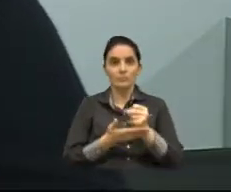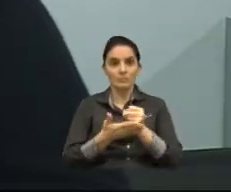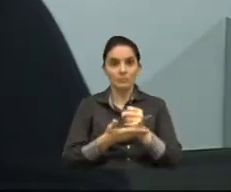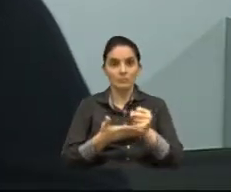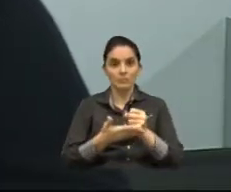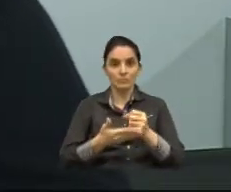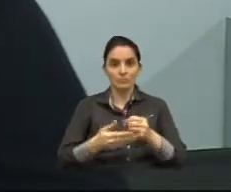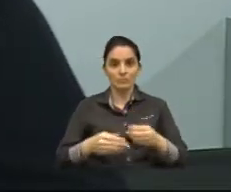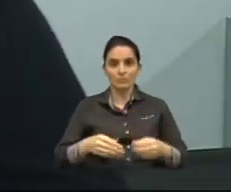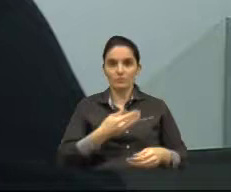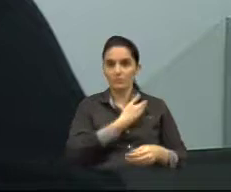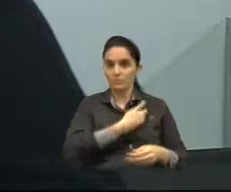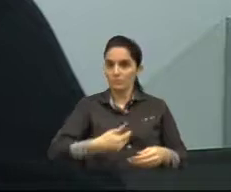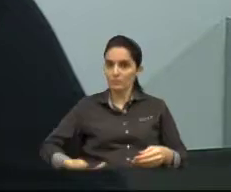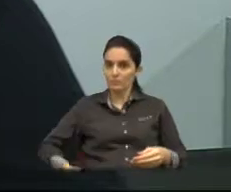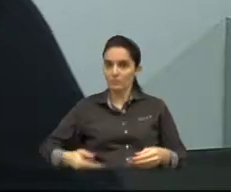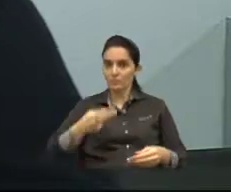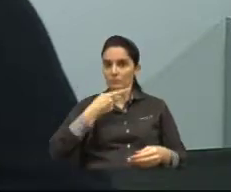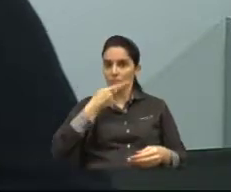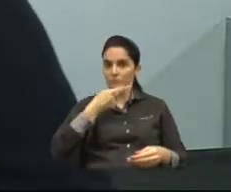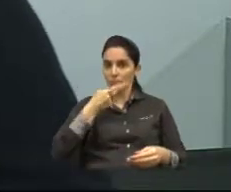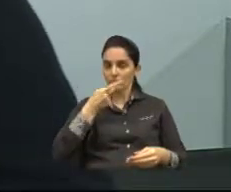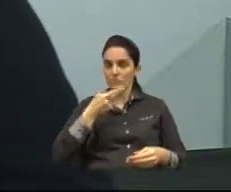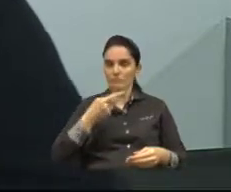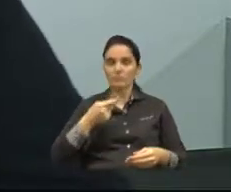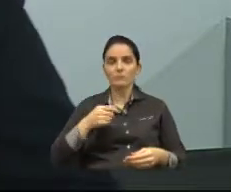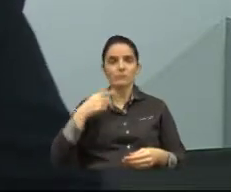disse pessoalmente a esses deputados que